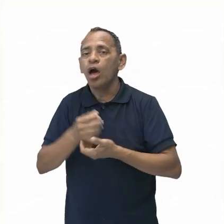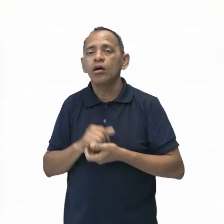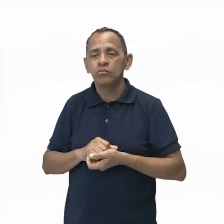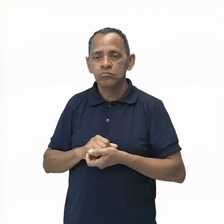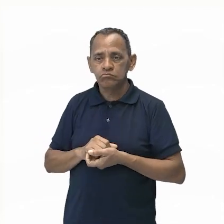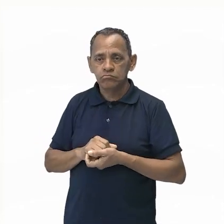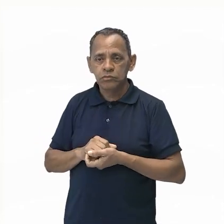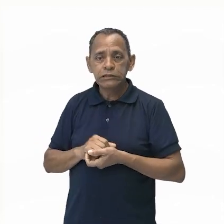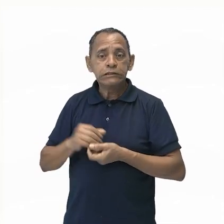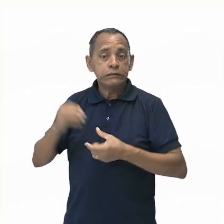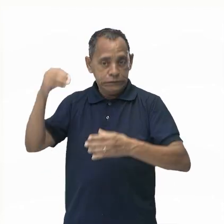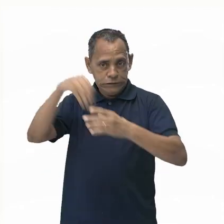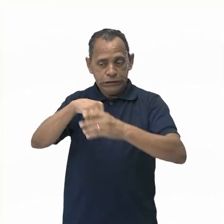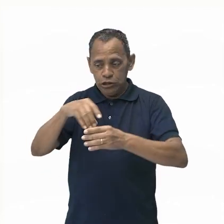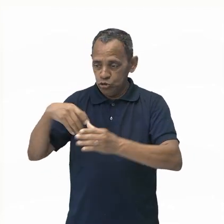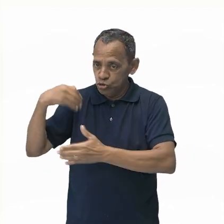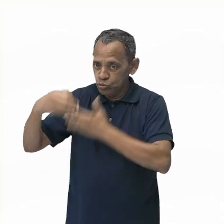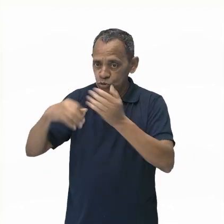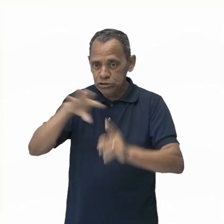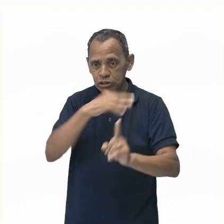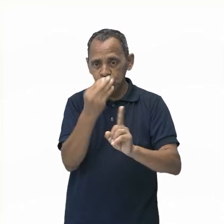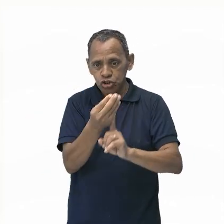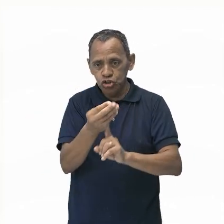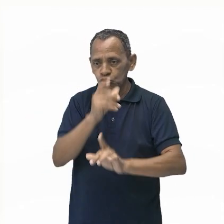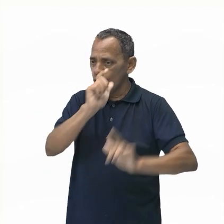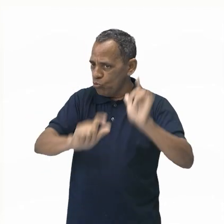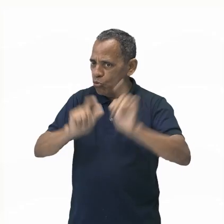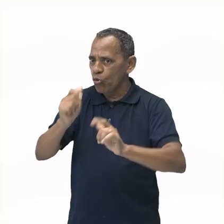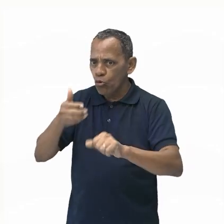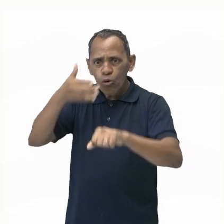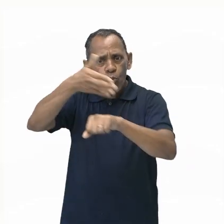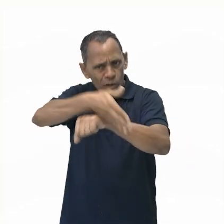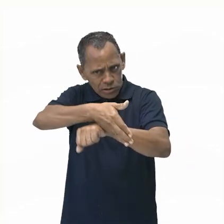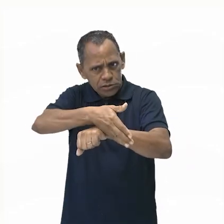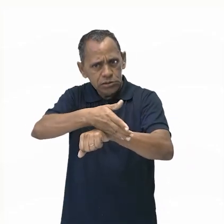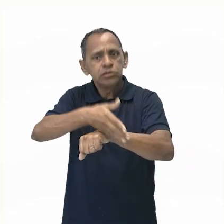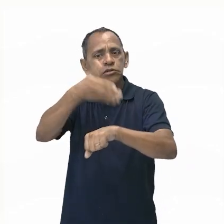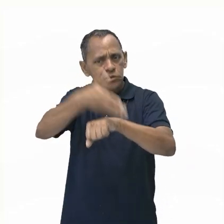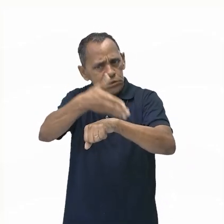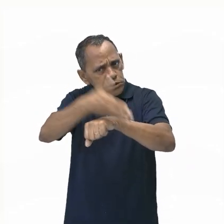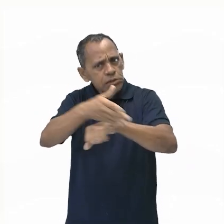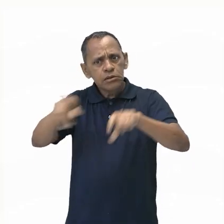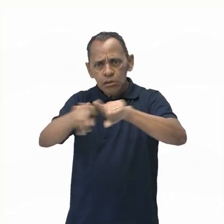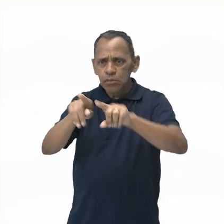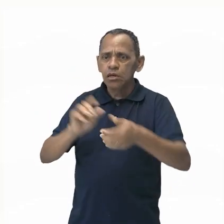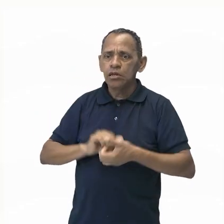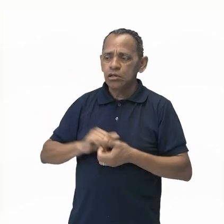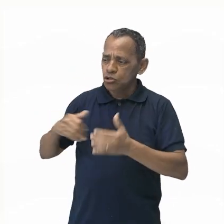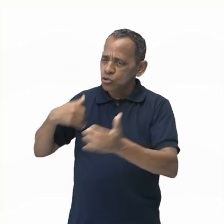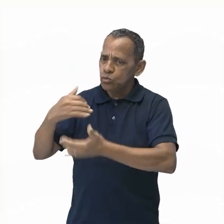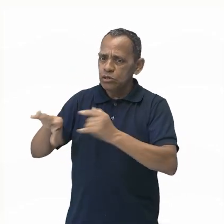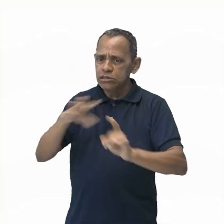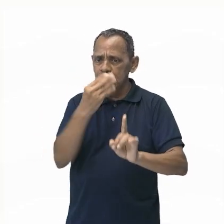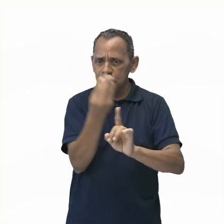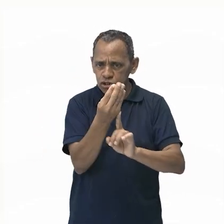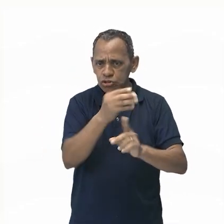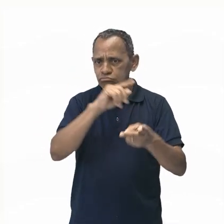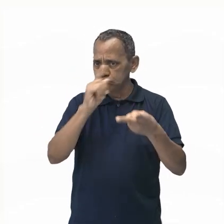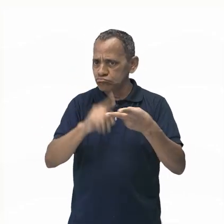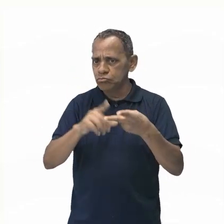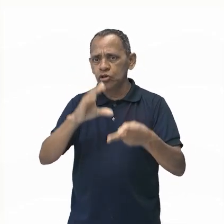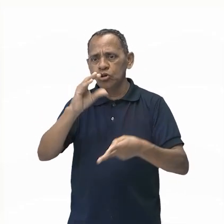Então, o público ele vai fazer parte desse processo, né, que é a participação do público na arte conceitual.